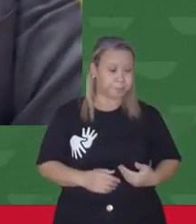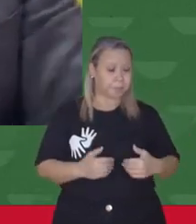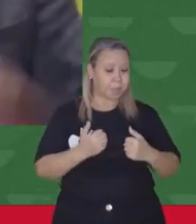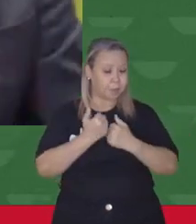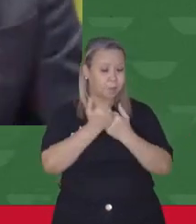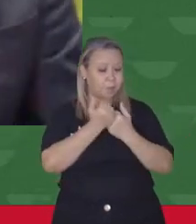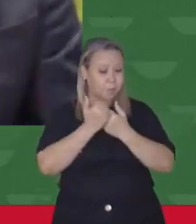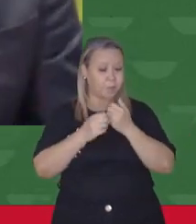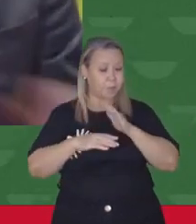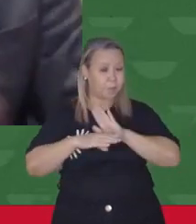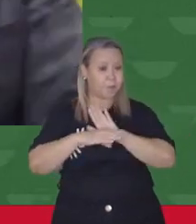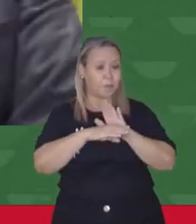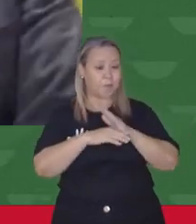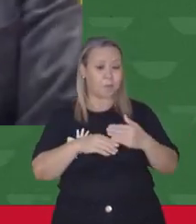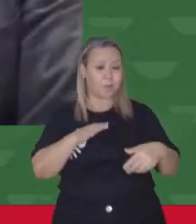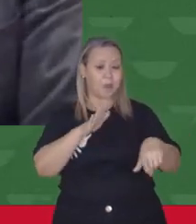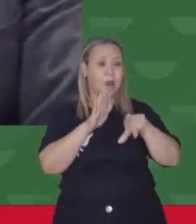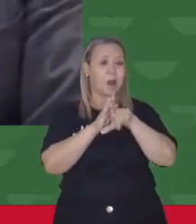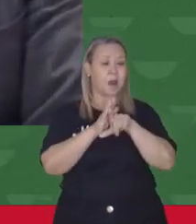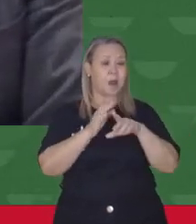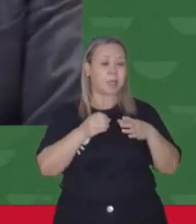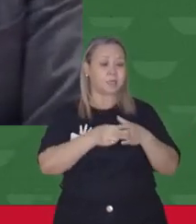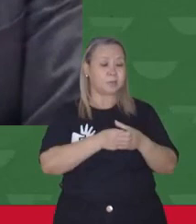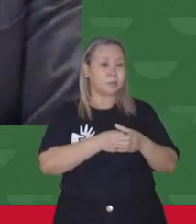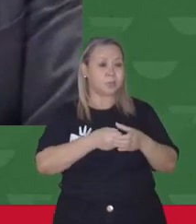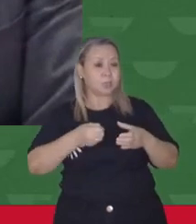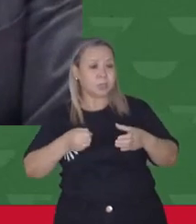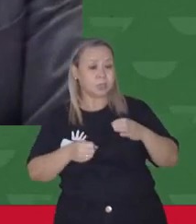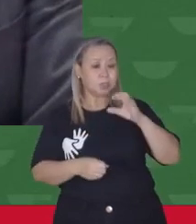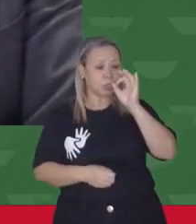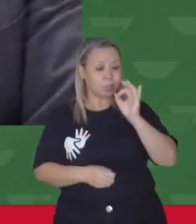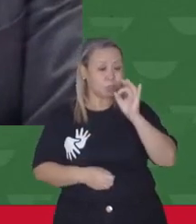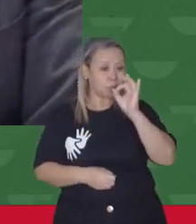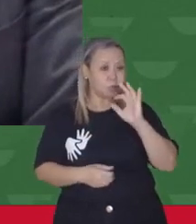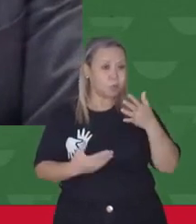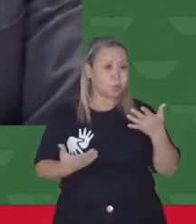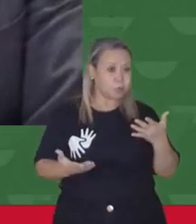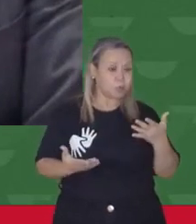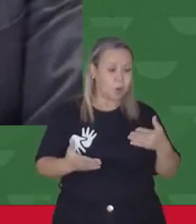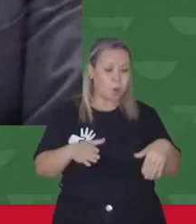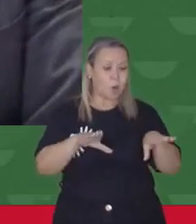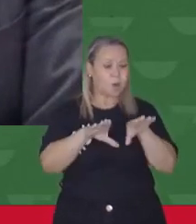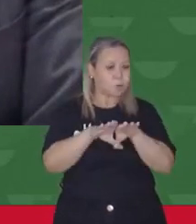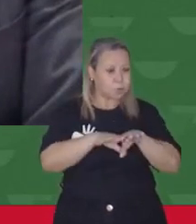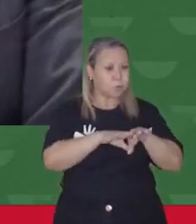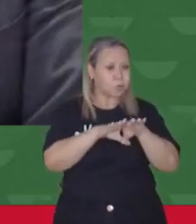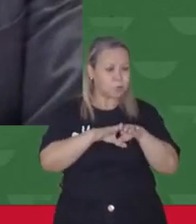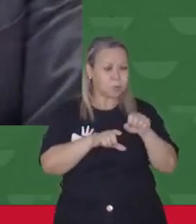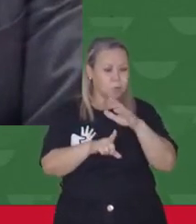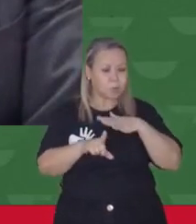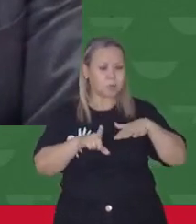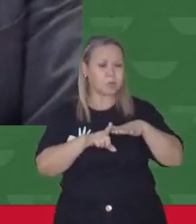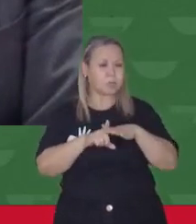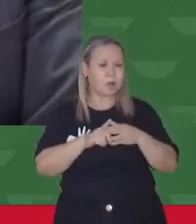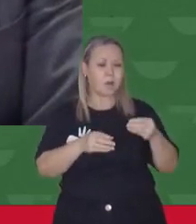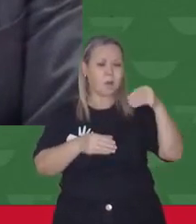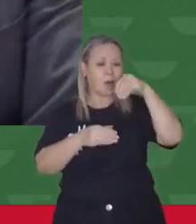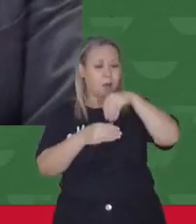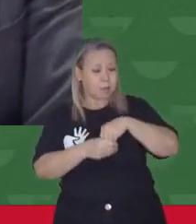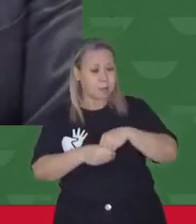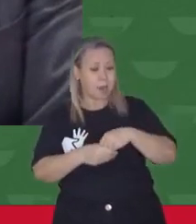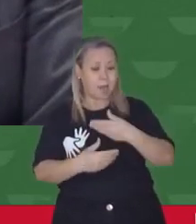beneficiados pela lei de cotas, pelas cotas sociais, pela entrada dos estudantes de